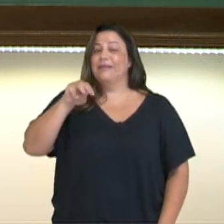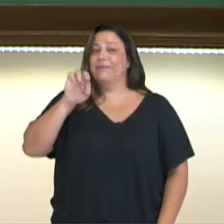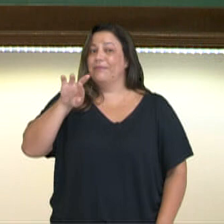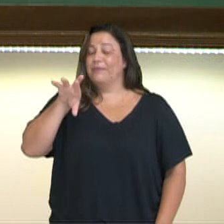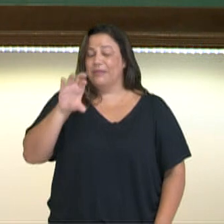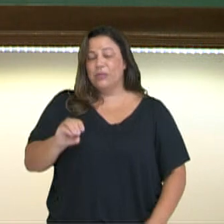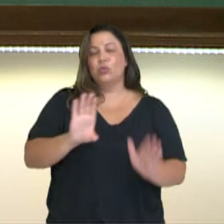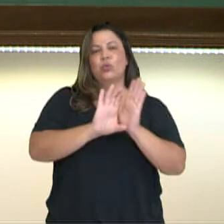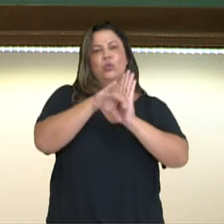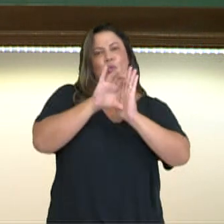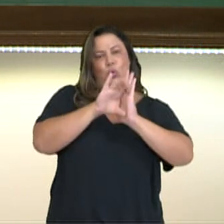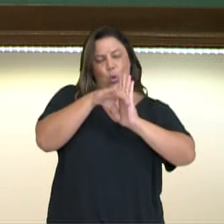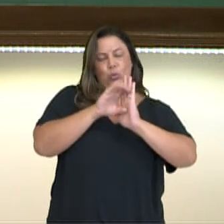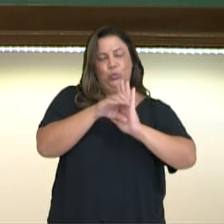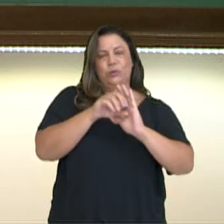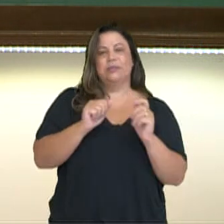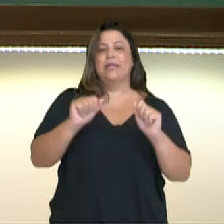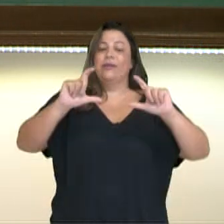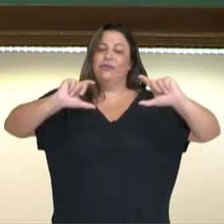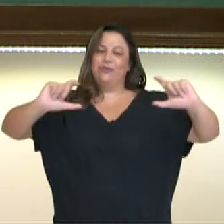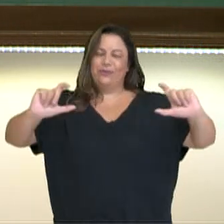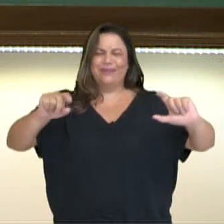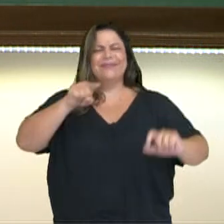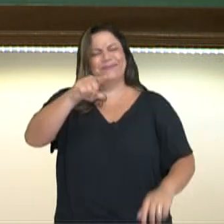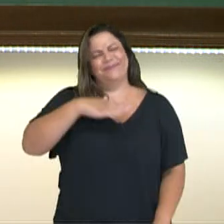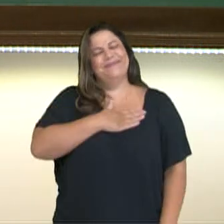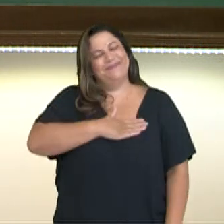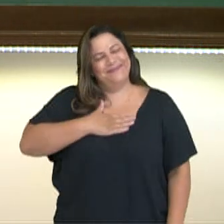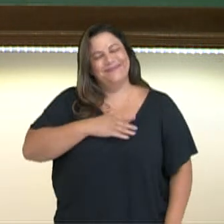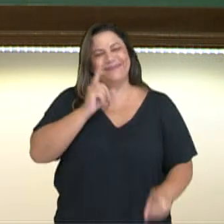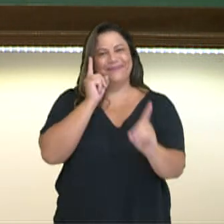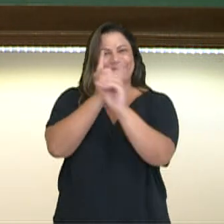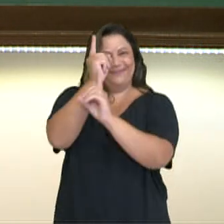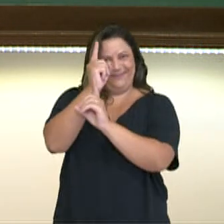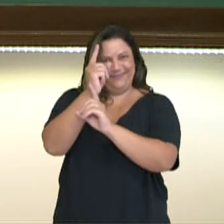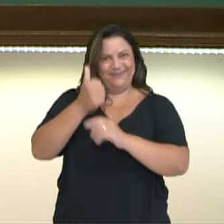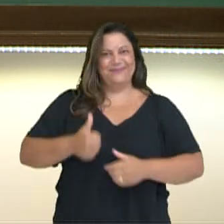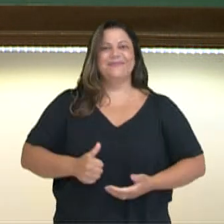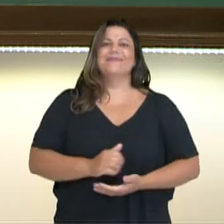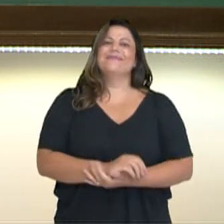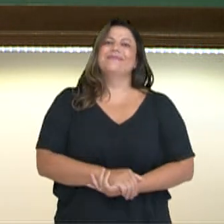juntando com o conceito de equações. Certo? Espero que você tenha gostado e a gente se encontra. Até breve.